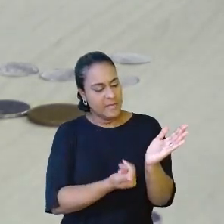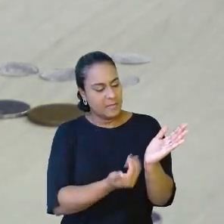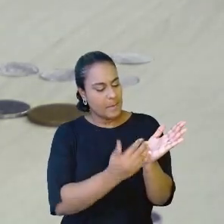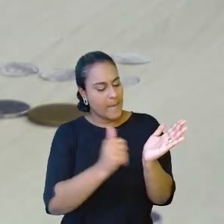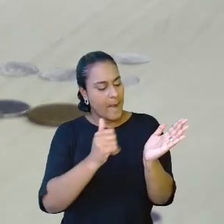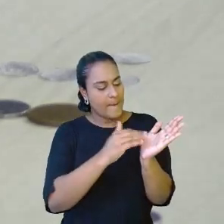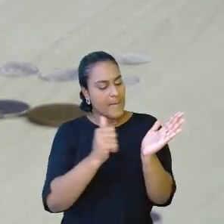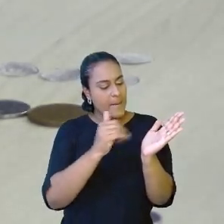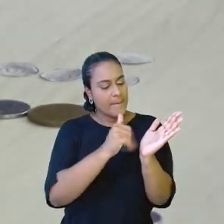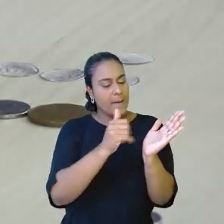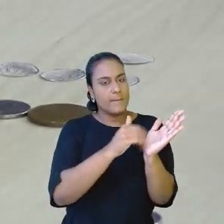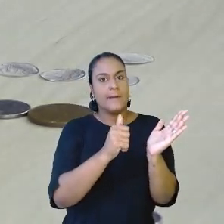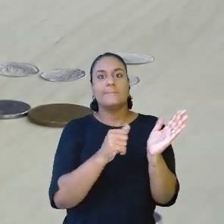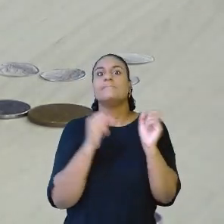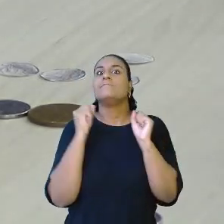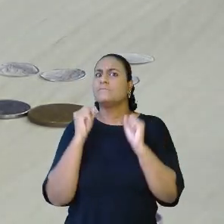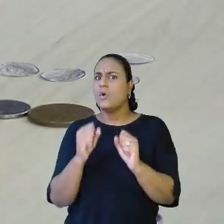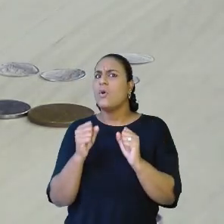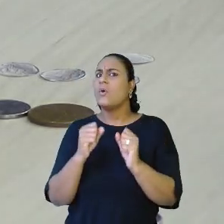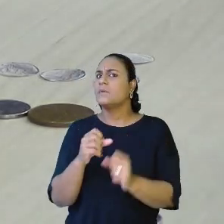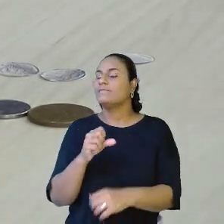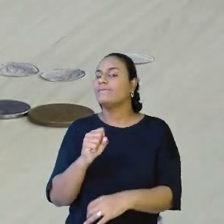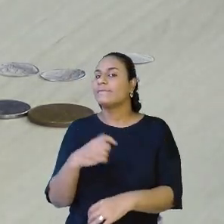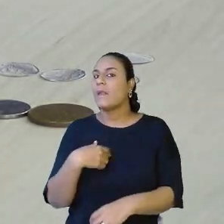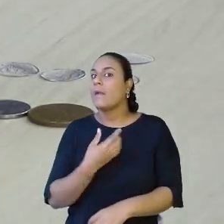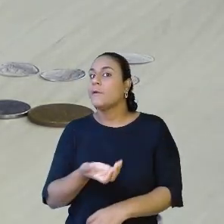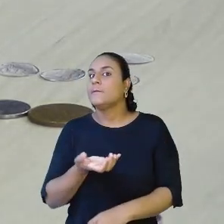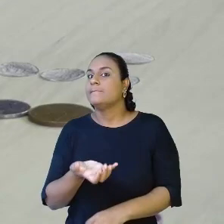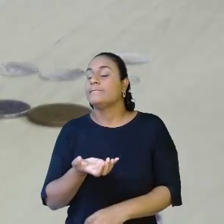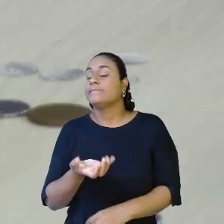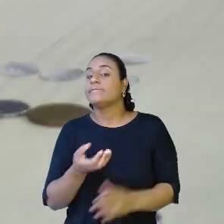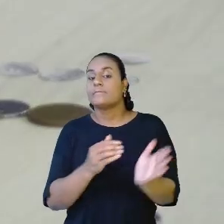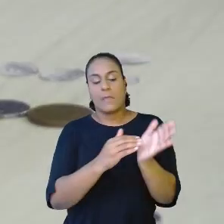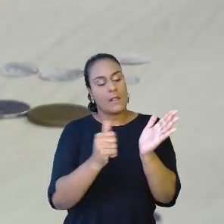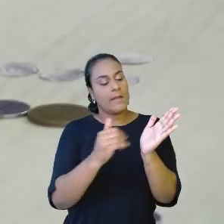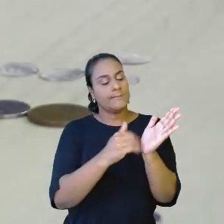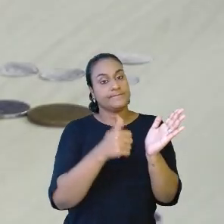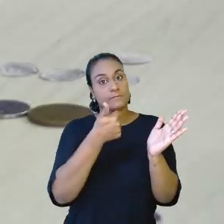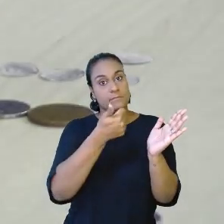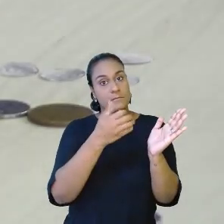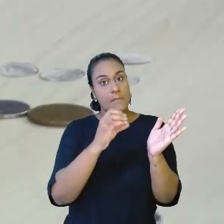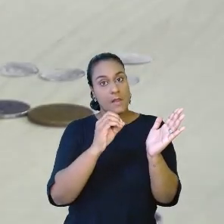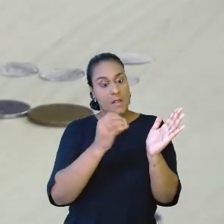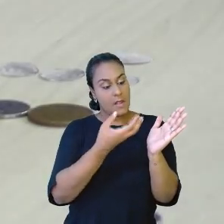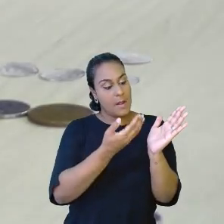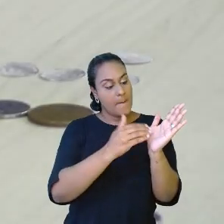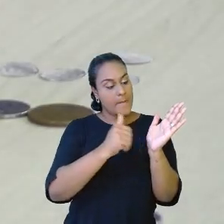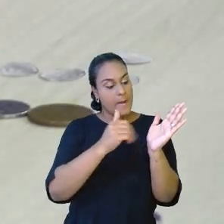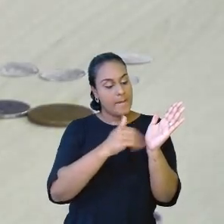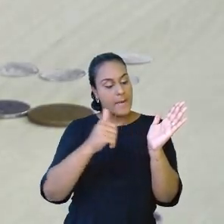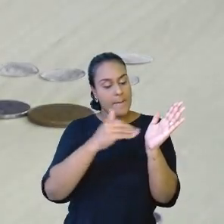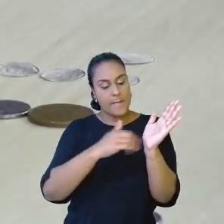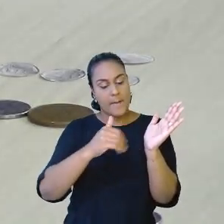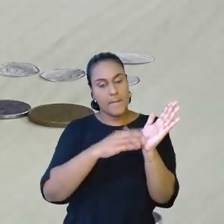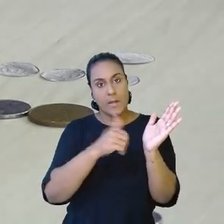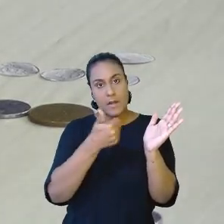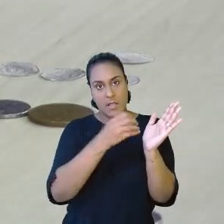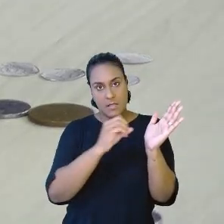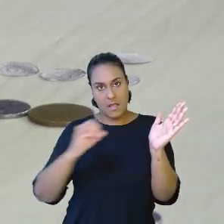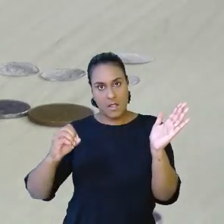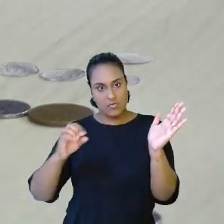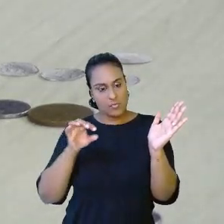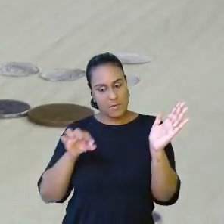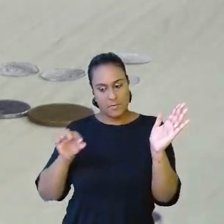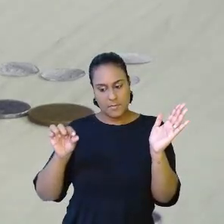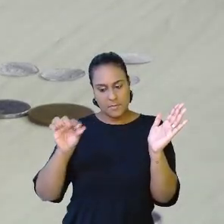Eu posso pegar aqui, ó, se eu quiser, eu posso pegar 10 partezinhas dessas aqui.